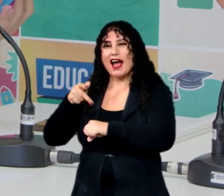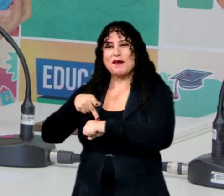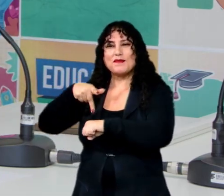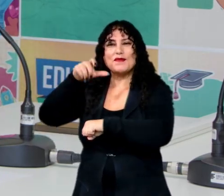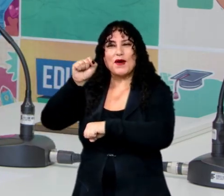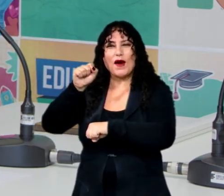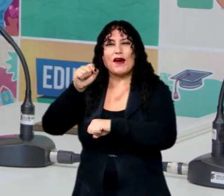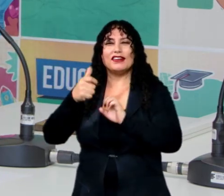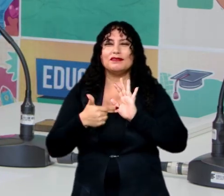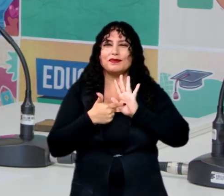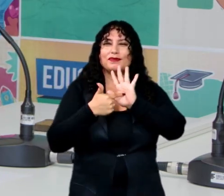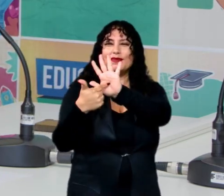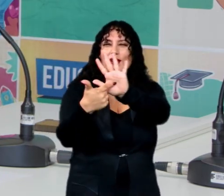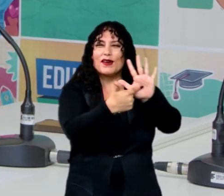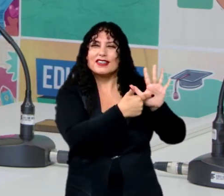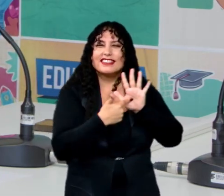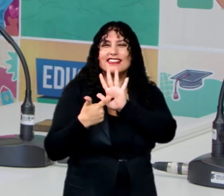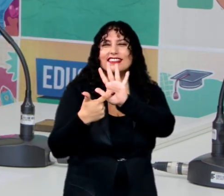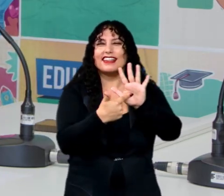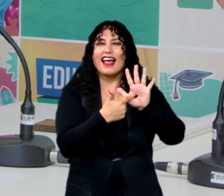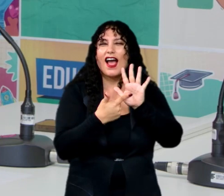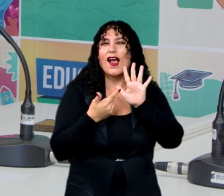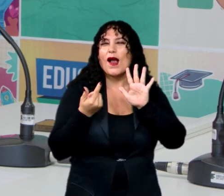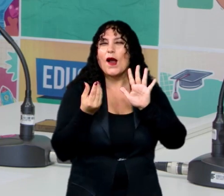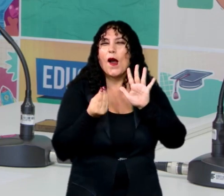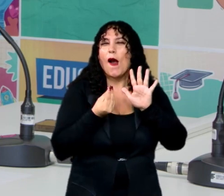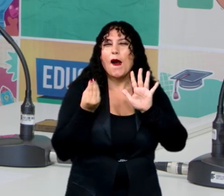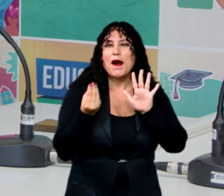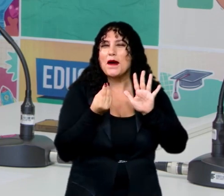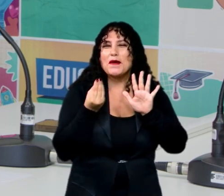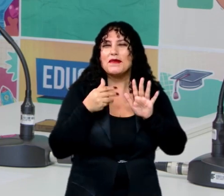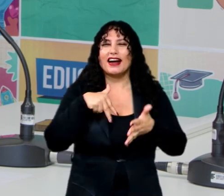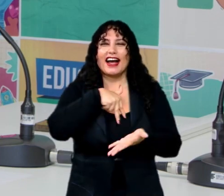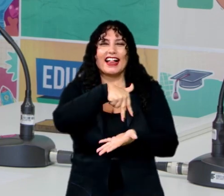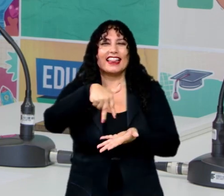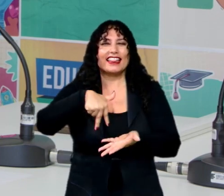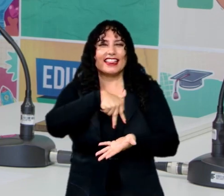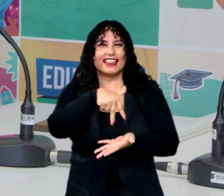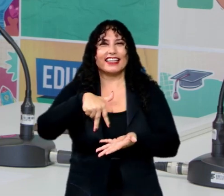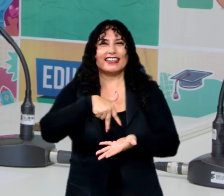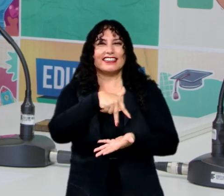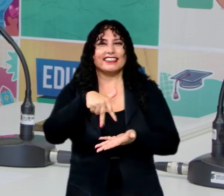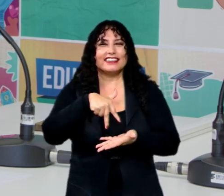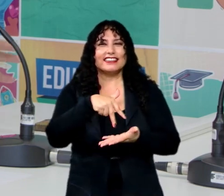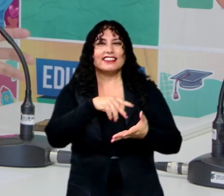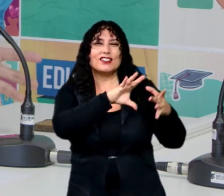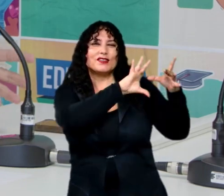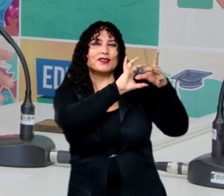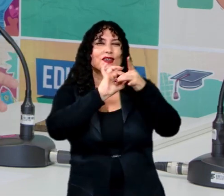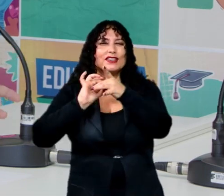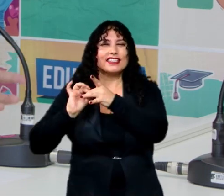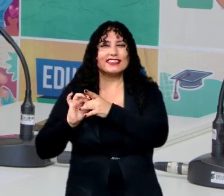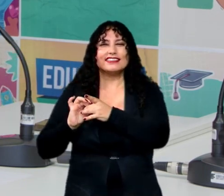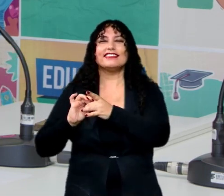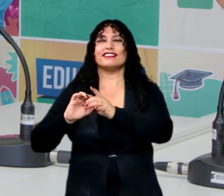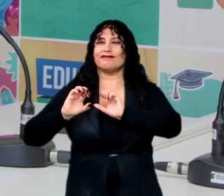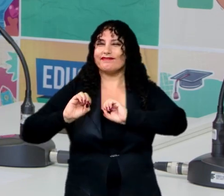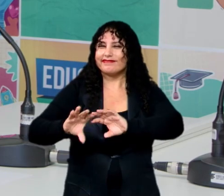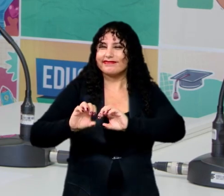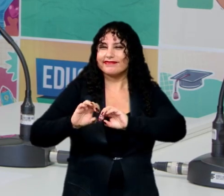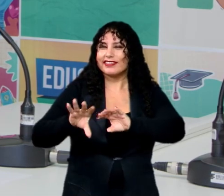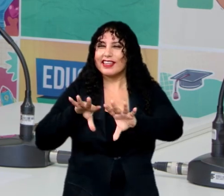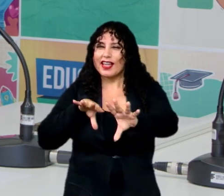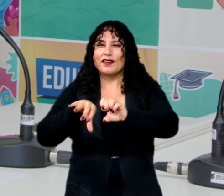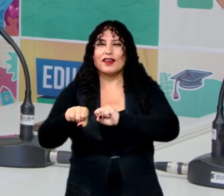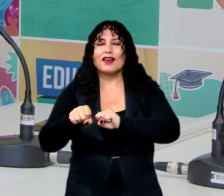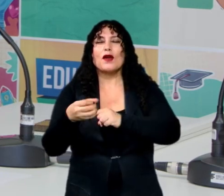dar uma dimensão de como a dança, no contexto pedagógico, né, da formação, é tratada